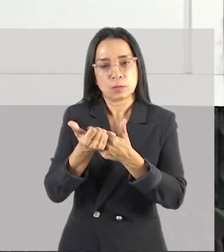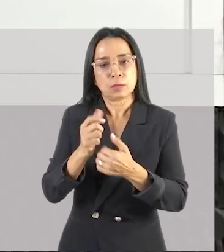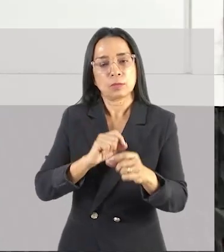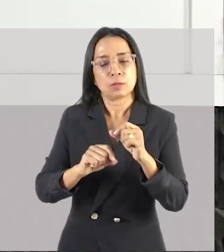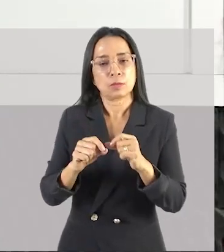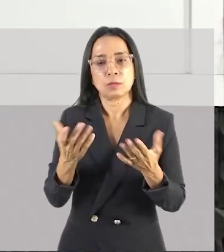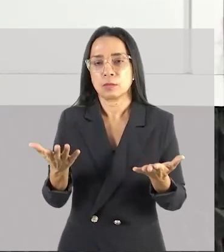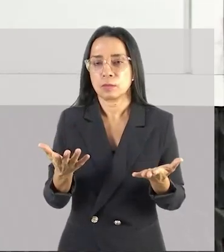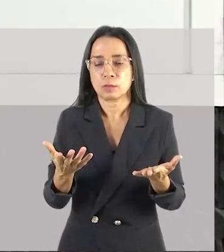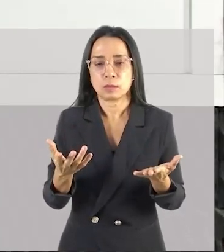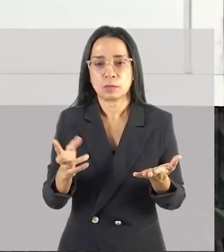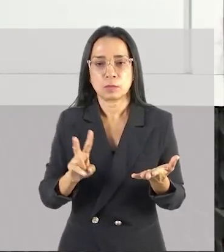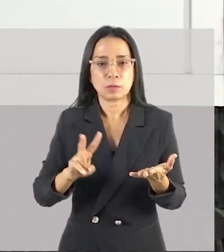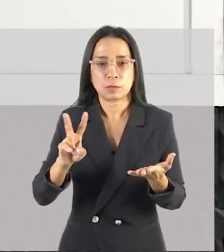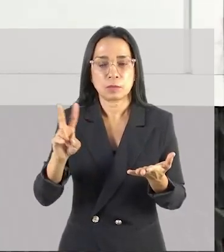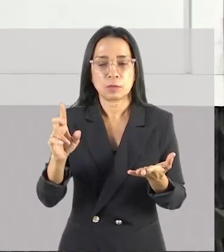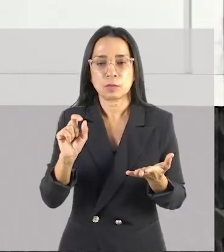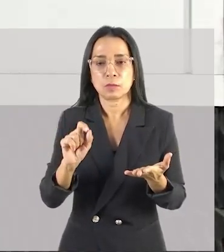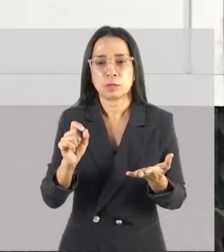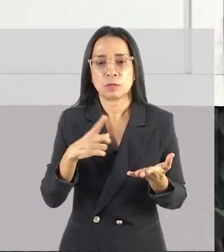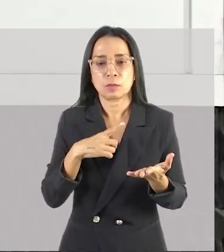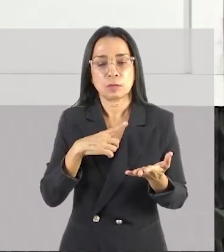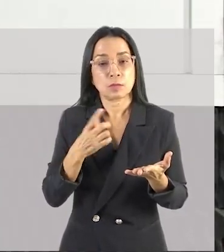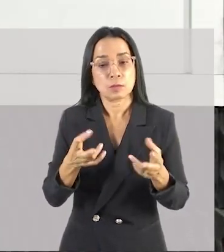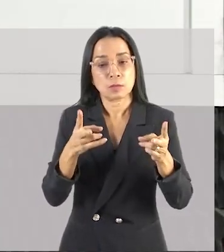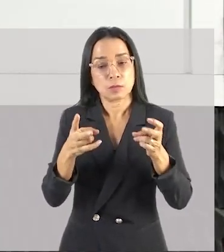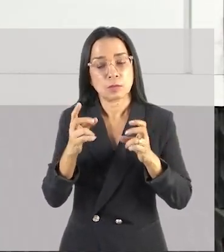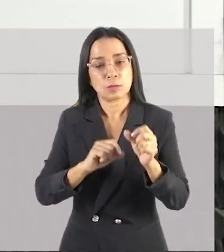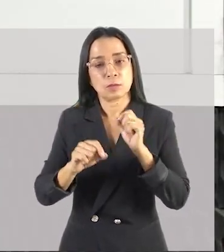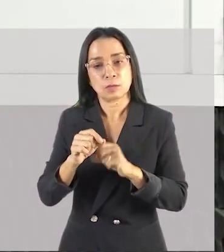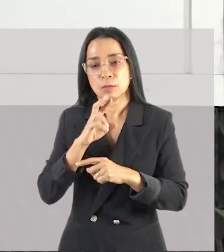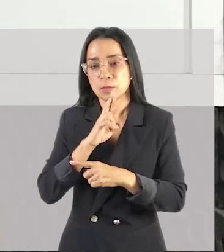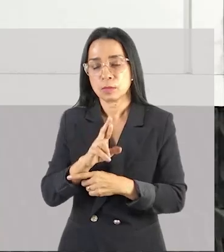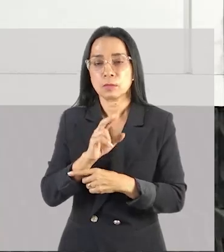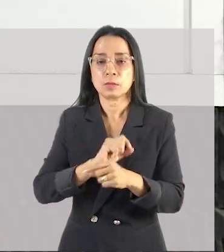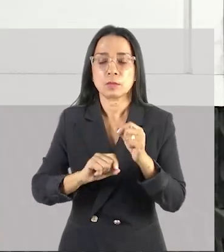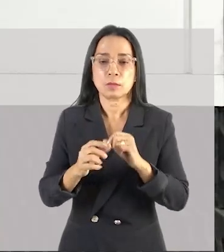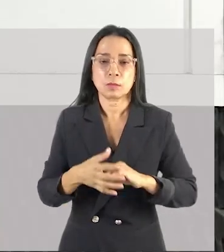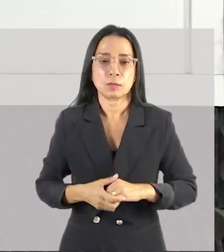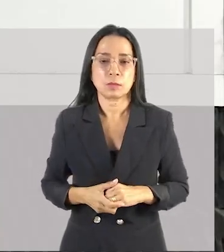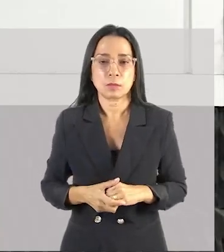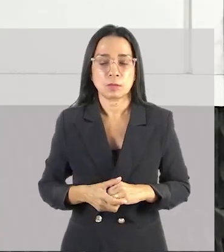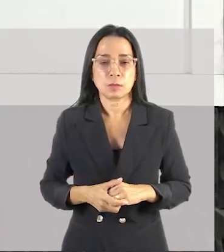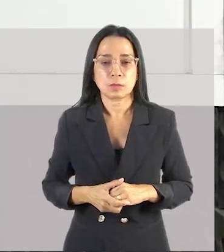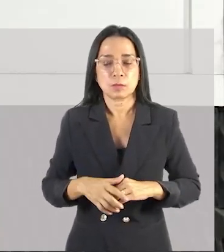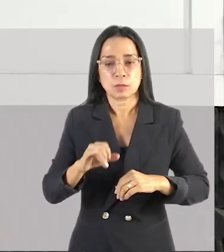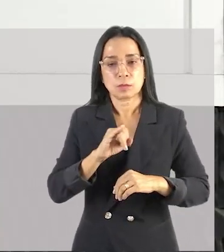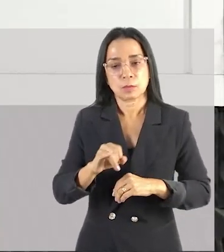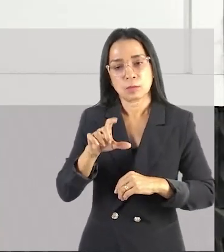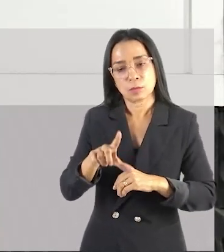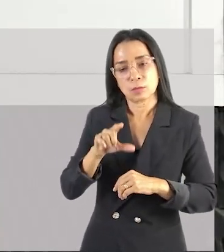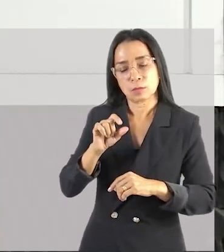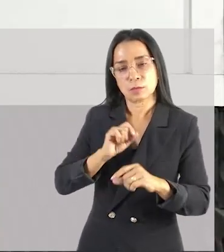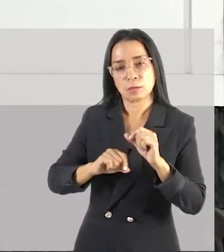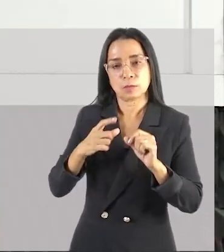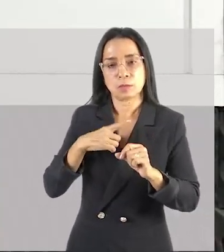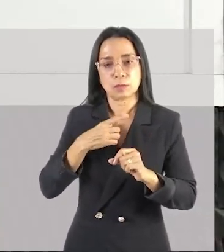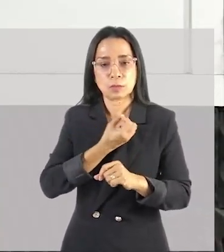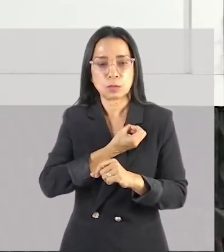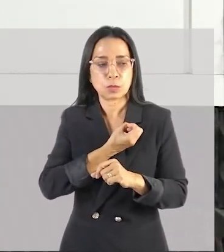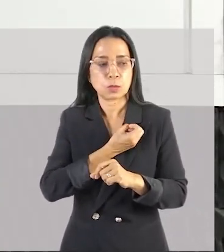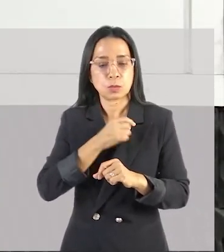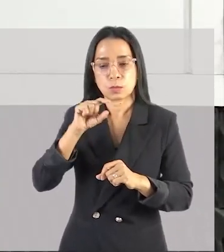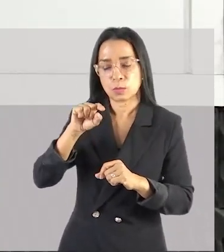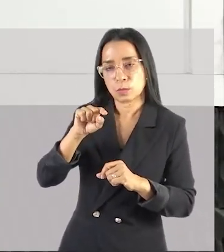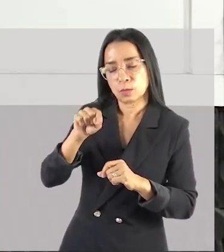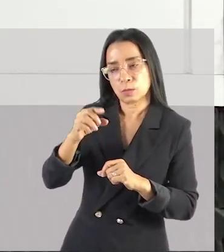de 3 por nenhum valor. O que vai ver que você tem que observar são as opções. Se as opções tivessem número decimal, aí